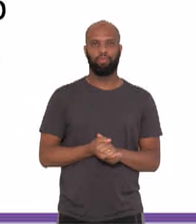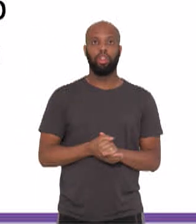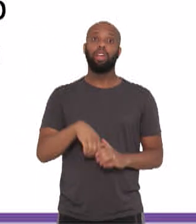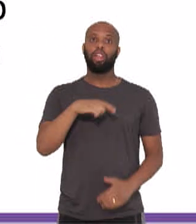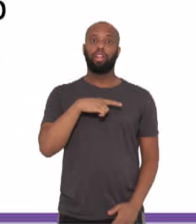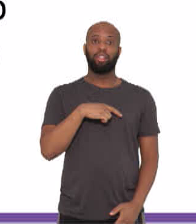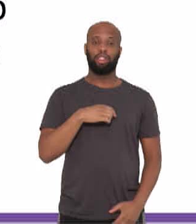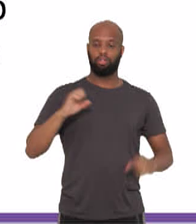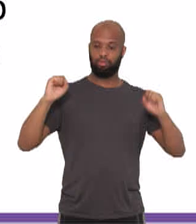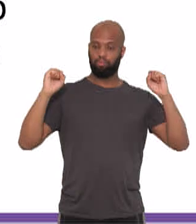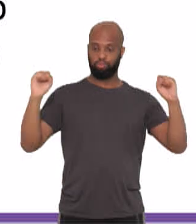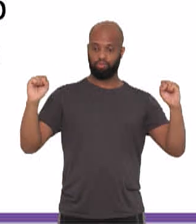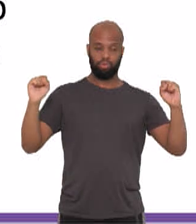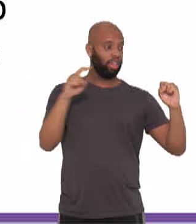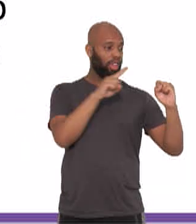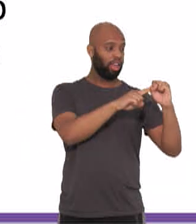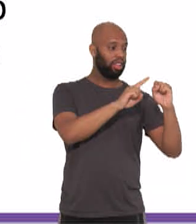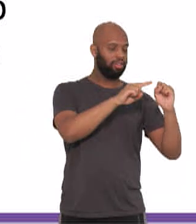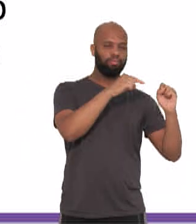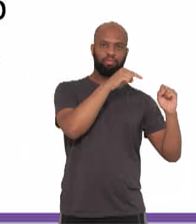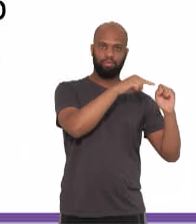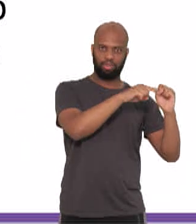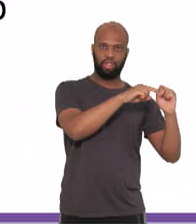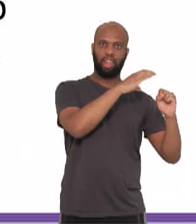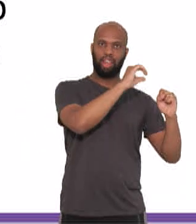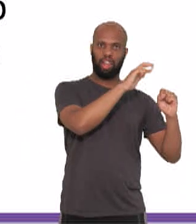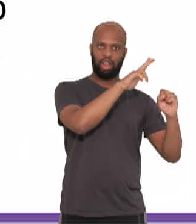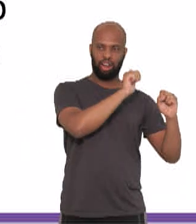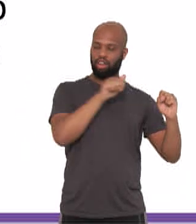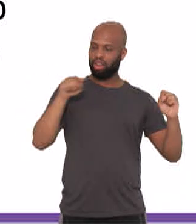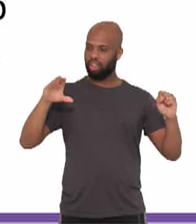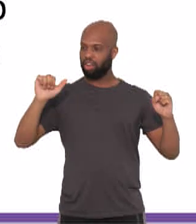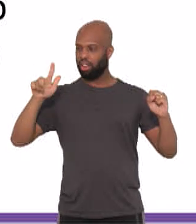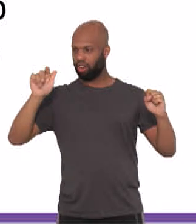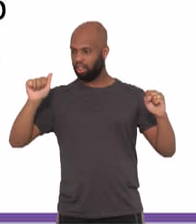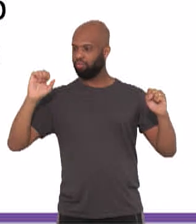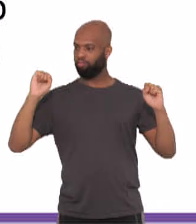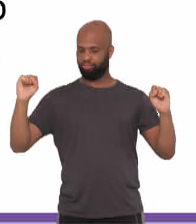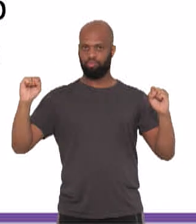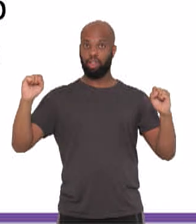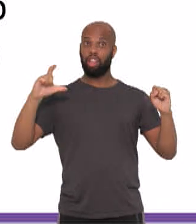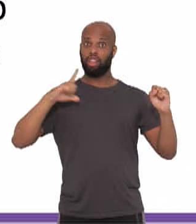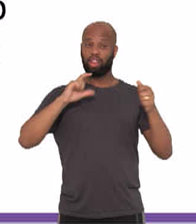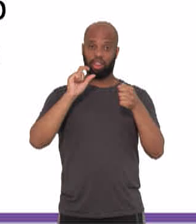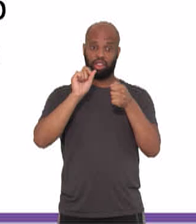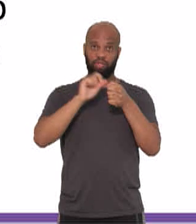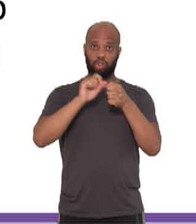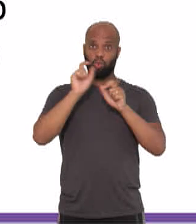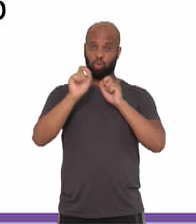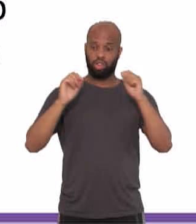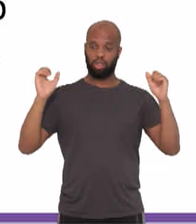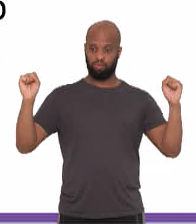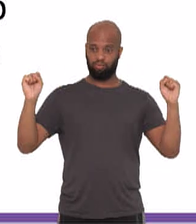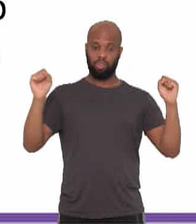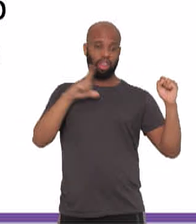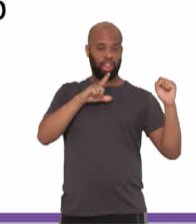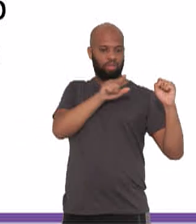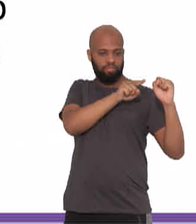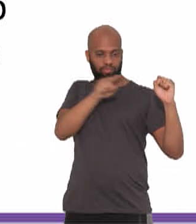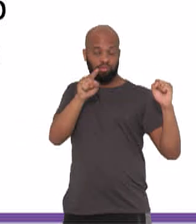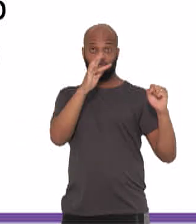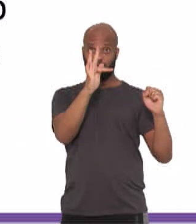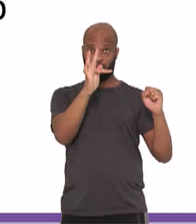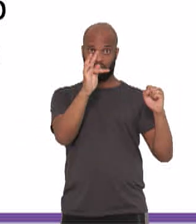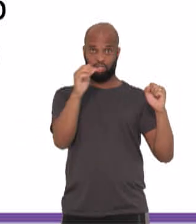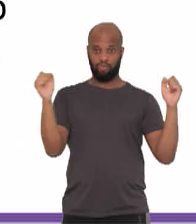Duas cargas exercem entre si forças na mesma, força na proporção direta do produto de suas cargas